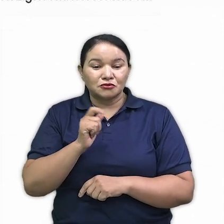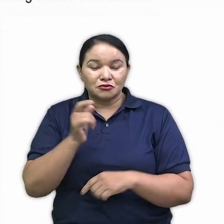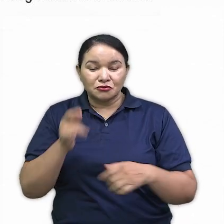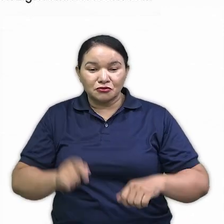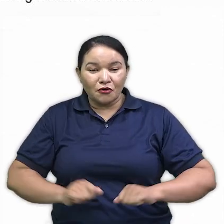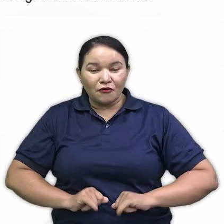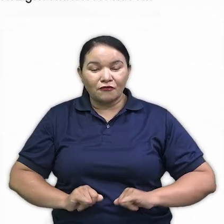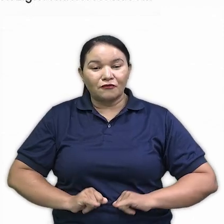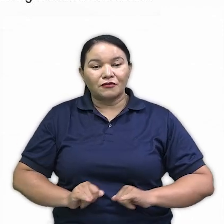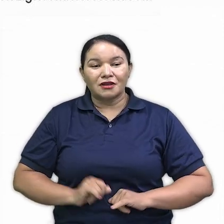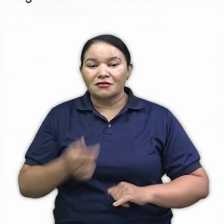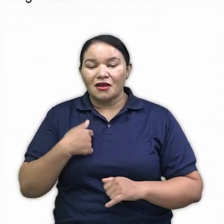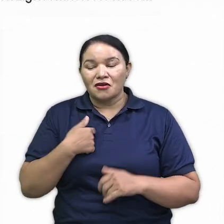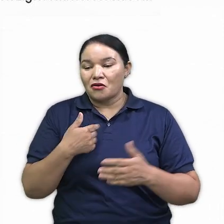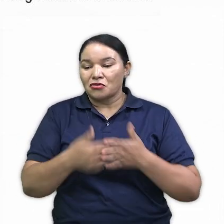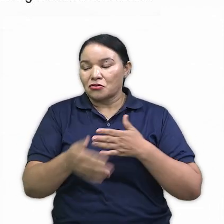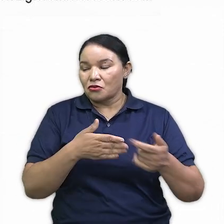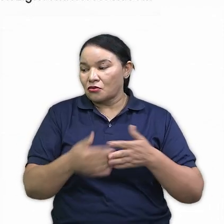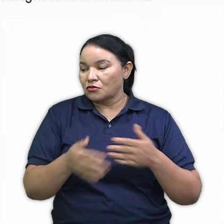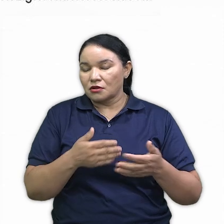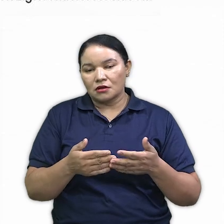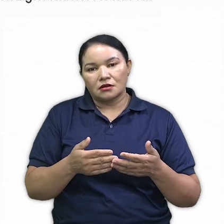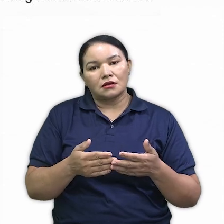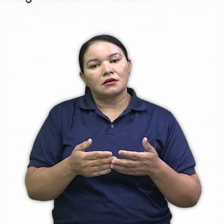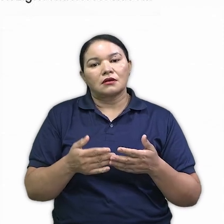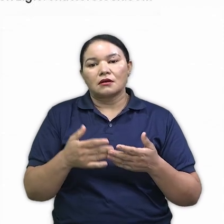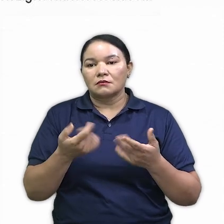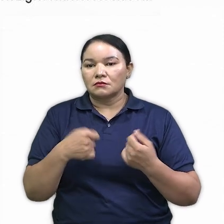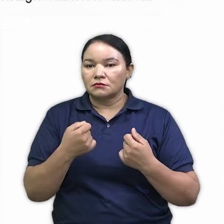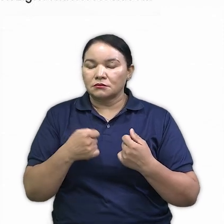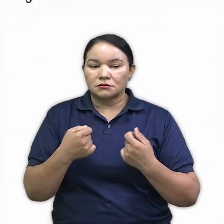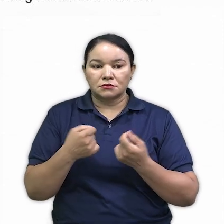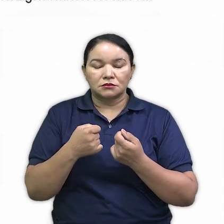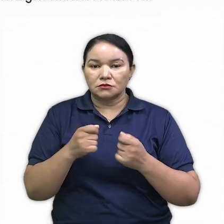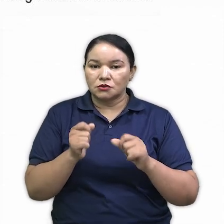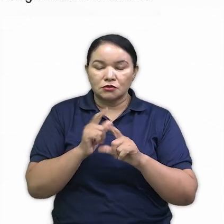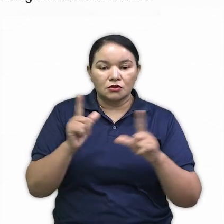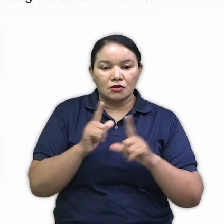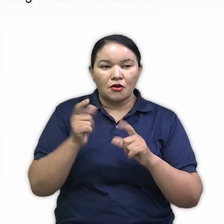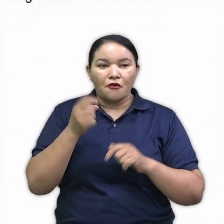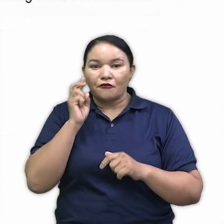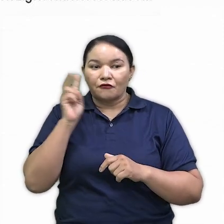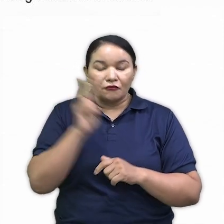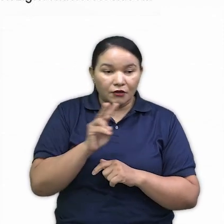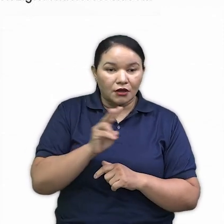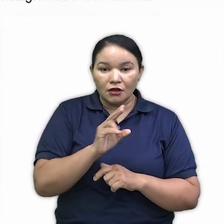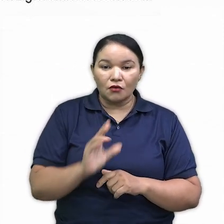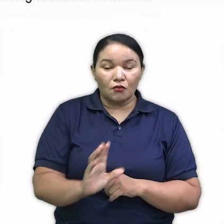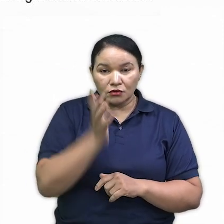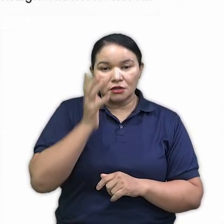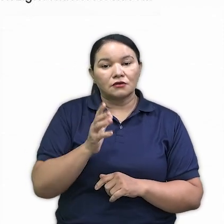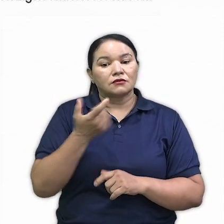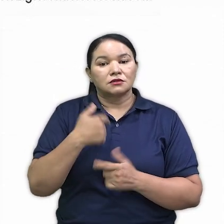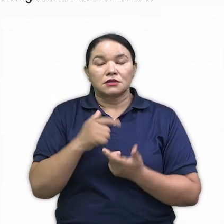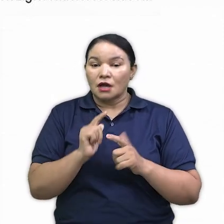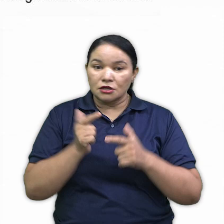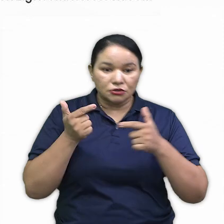racista. Então hoje nós falamos de antirracismo, é combater mesmo, é você ver isso acontecendo e